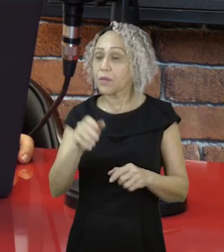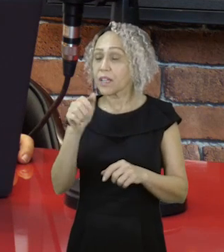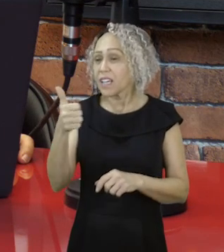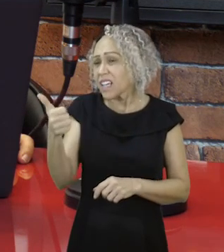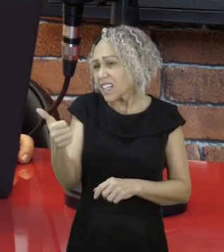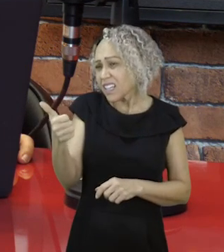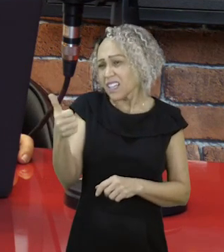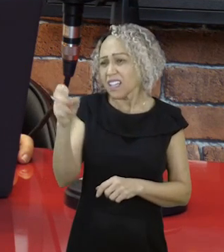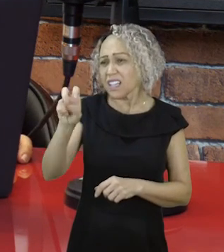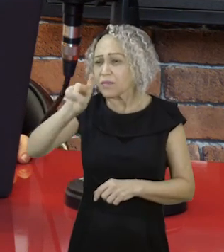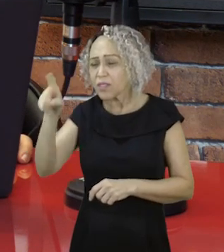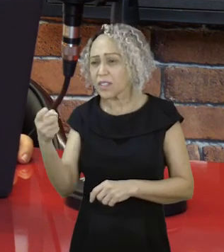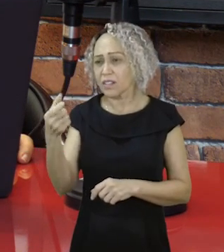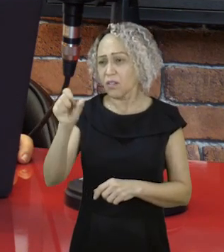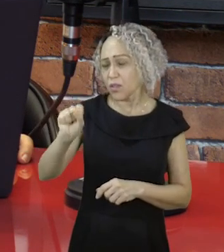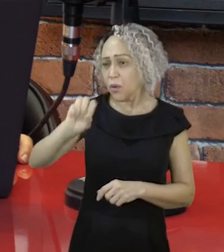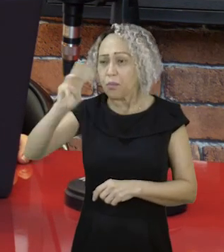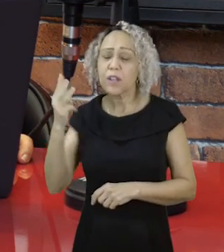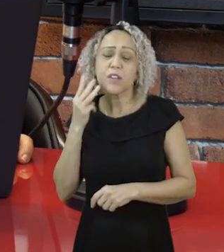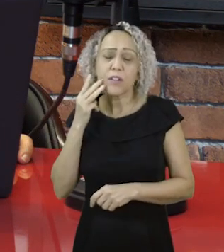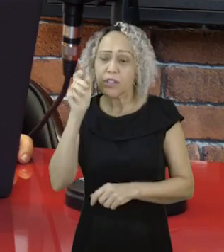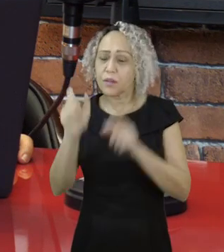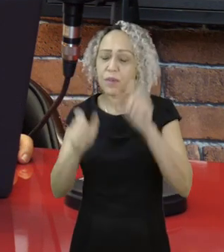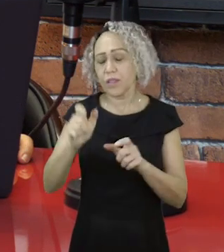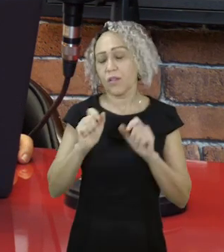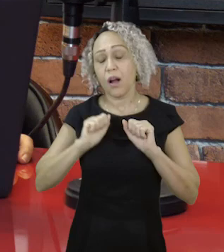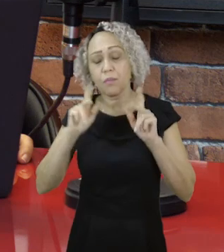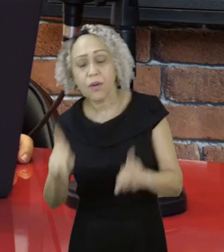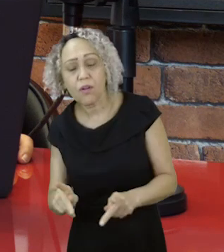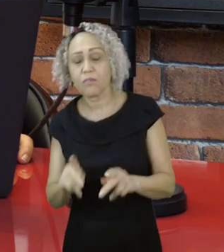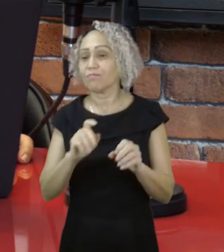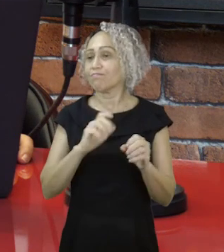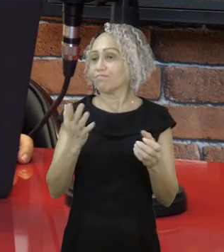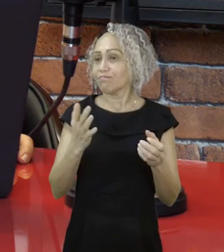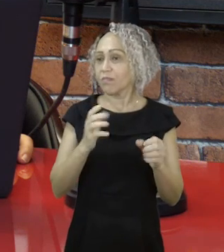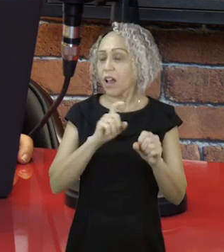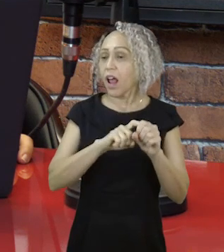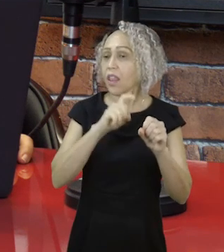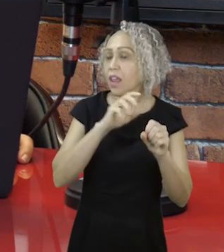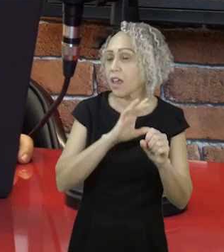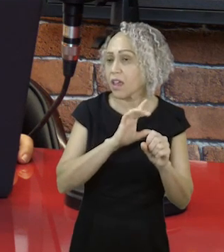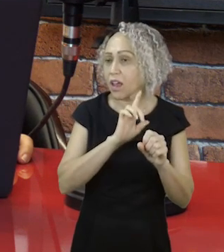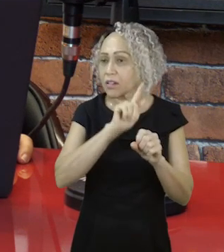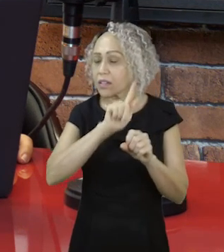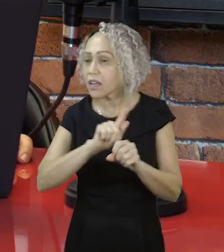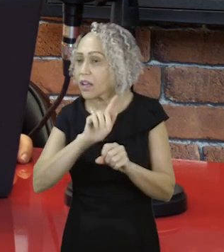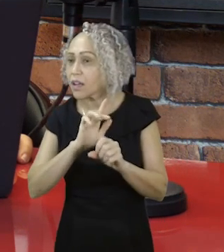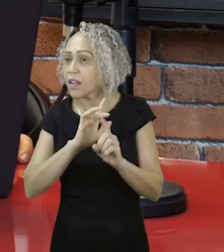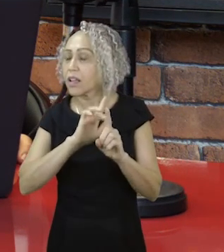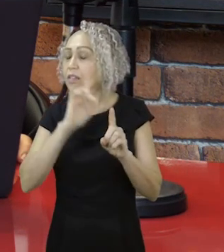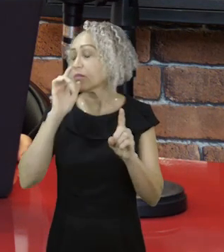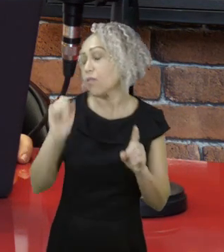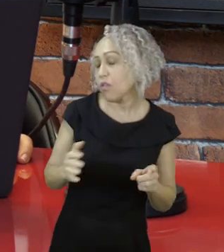15,8 milhões de brasileiros, entre empregados, autônomos, aposentados, pensionistas e outras pessoas físicas que recebem até R$